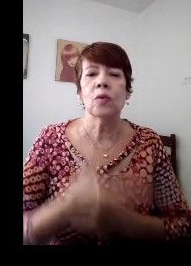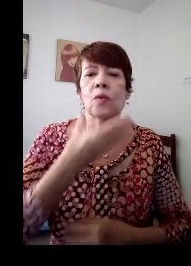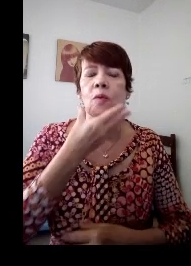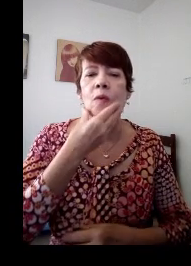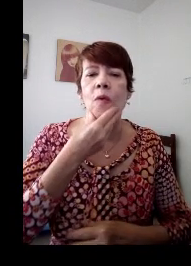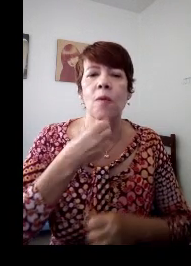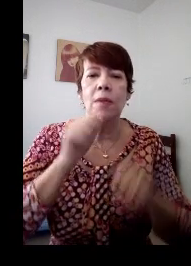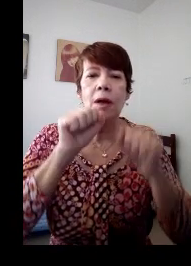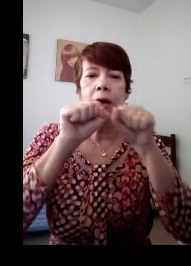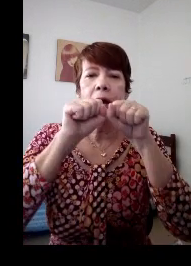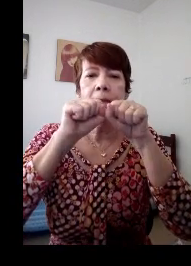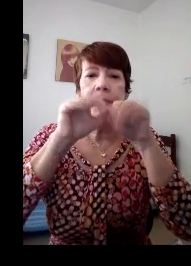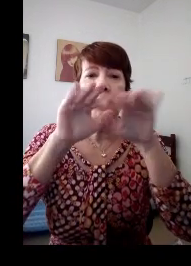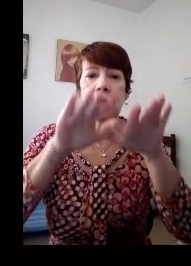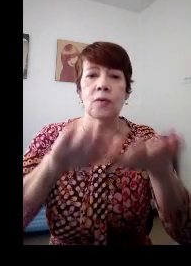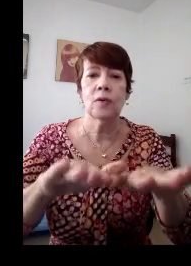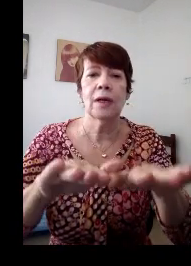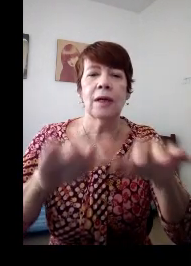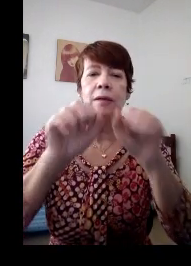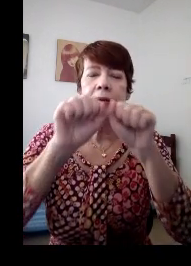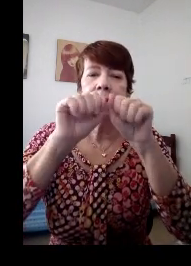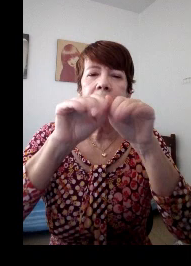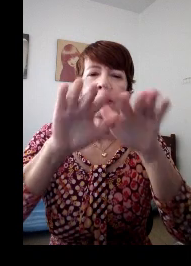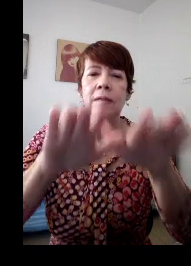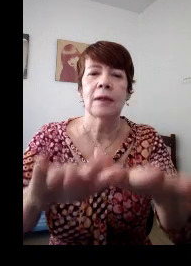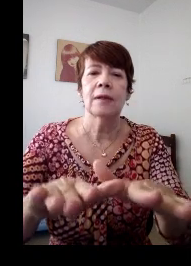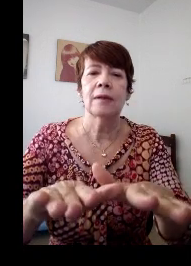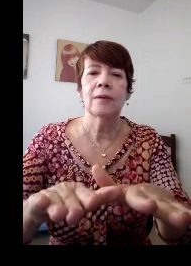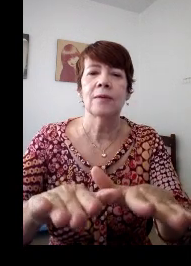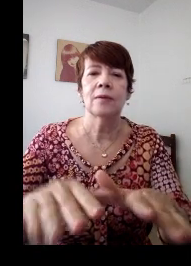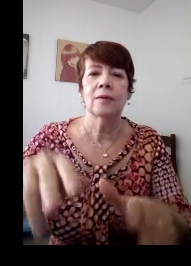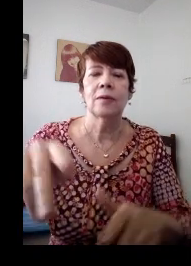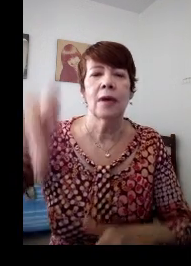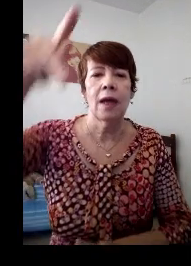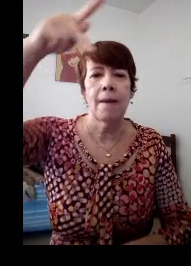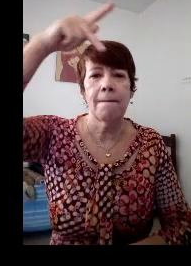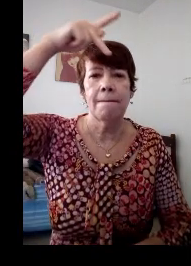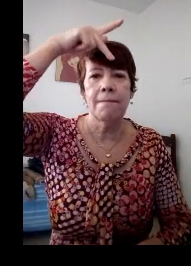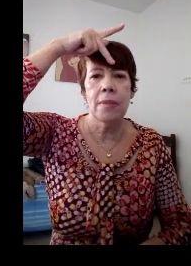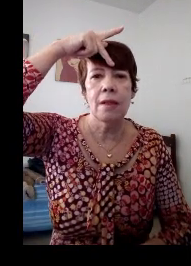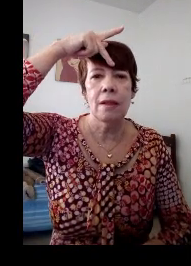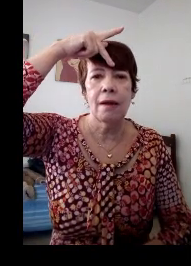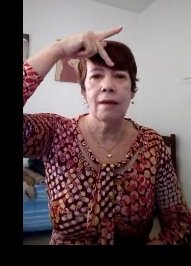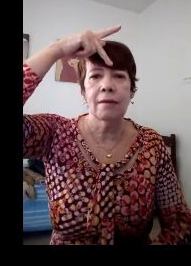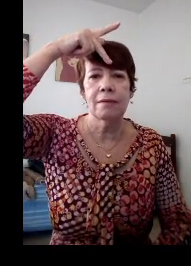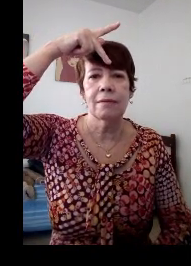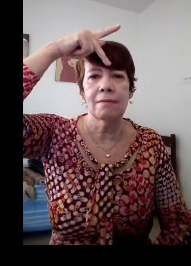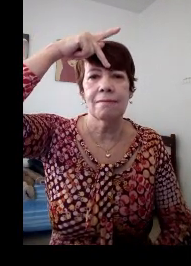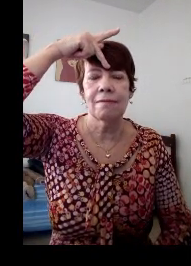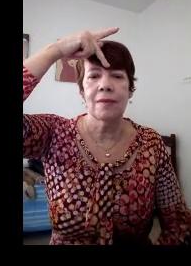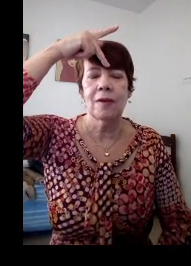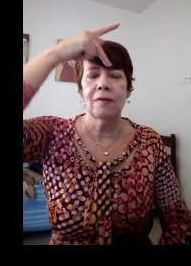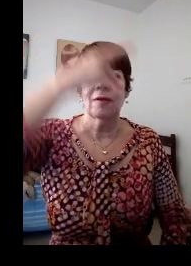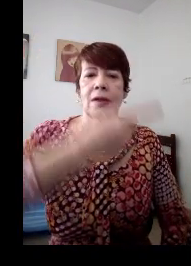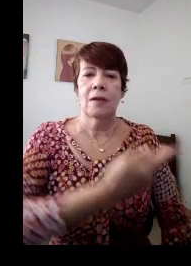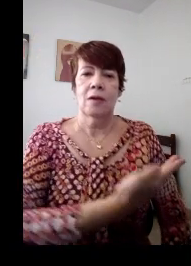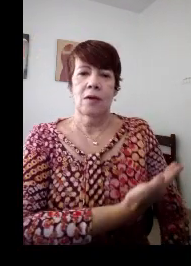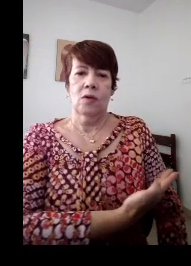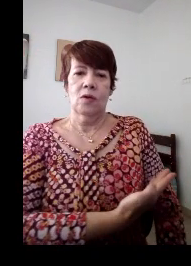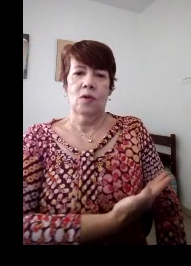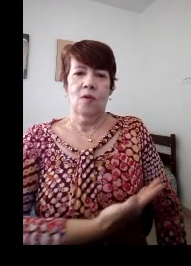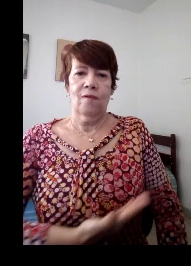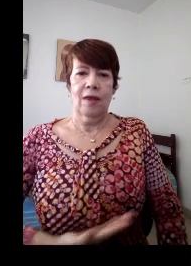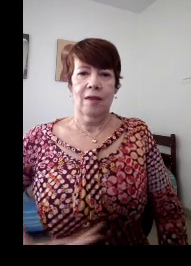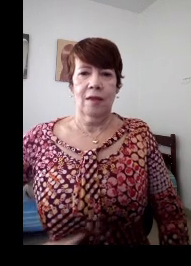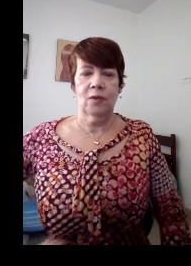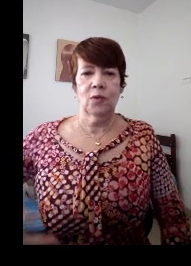homem abençoado e se tornou governador de Potifar.